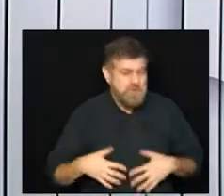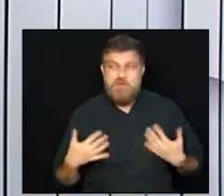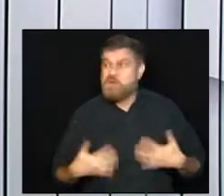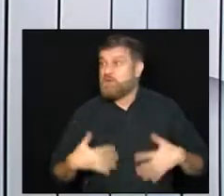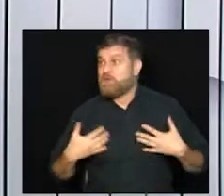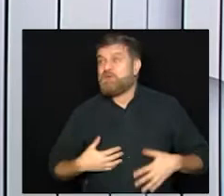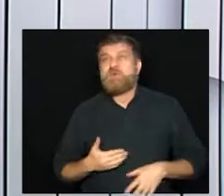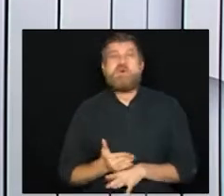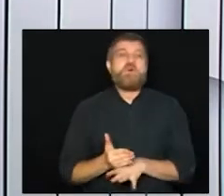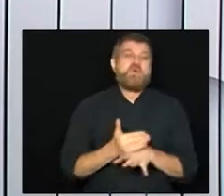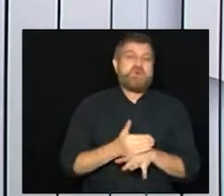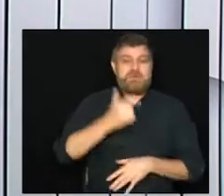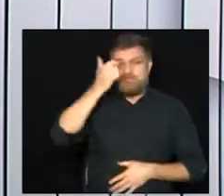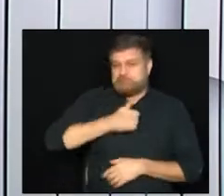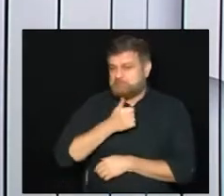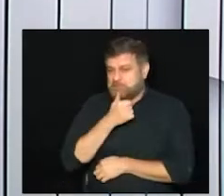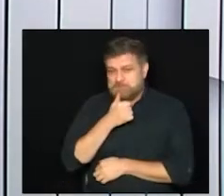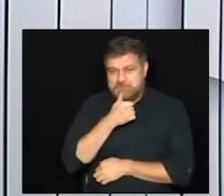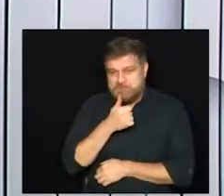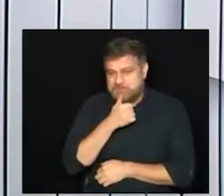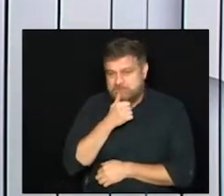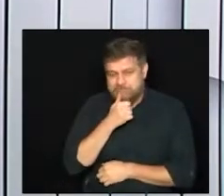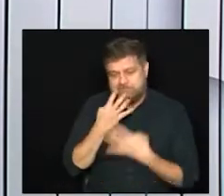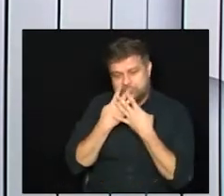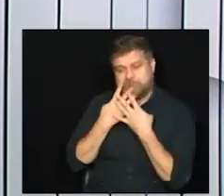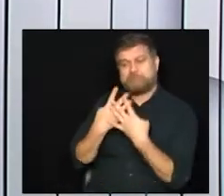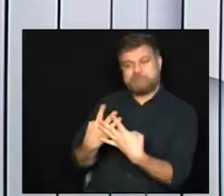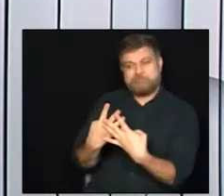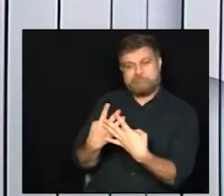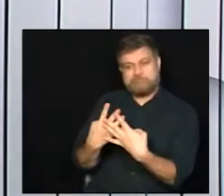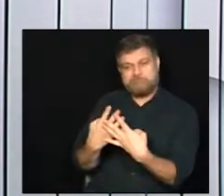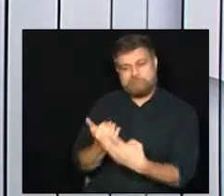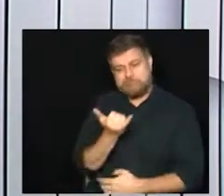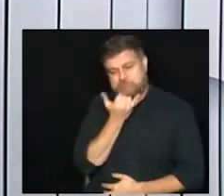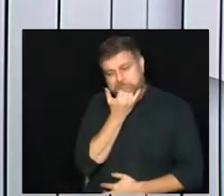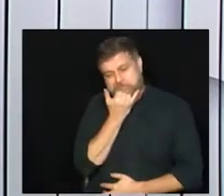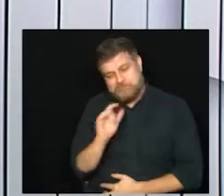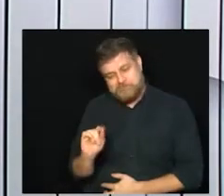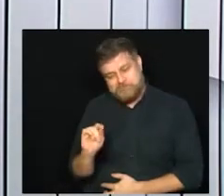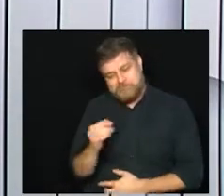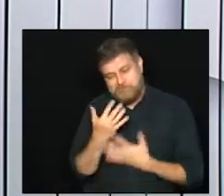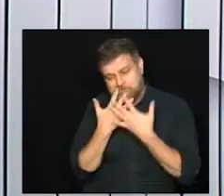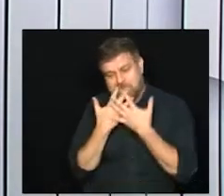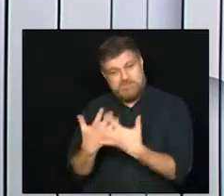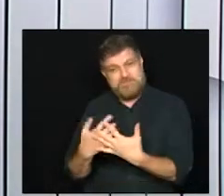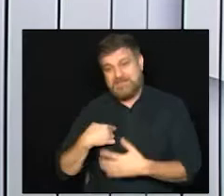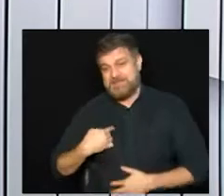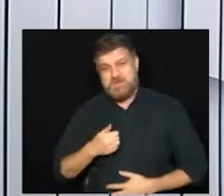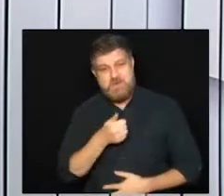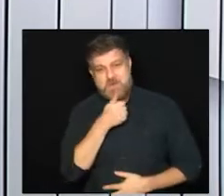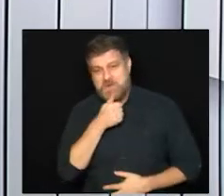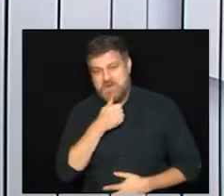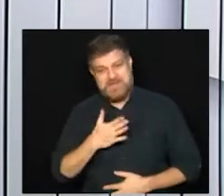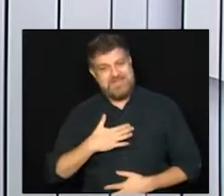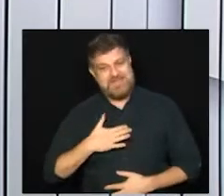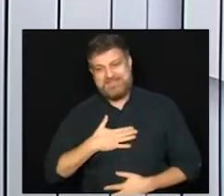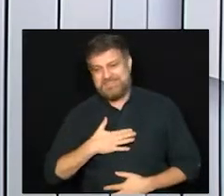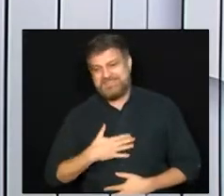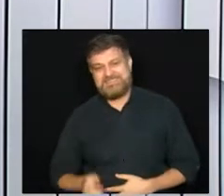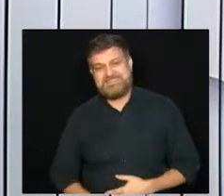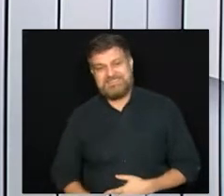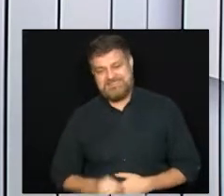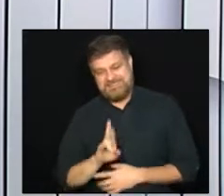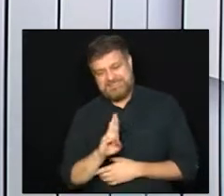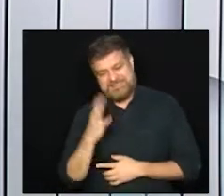André Aranha. Eu ainda não fiz. Eu confesso a vocês que estão nos acompanhando que eu ainda não entreguei a minha declaração,